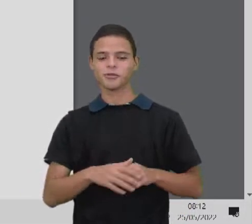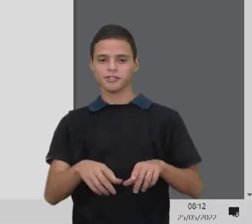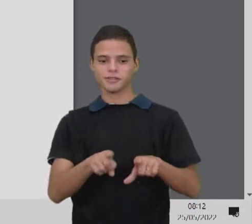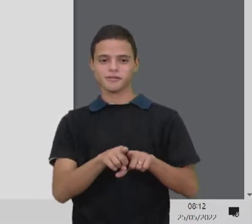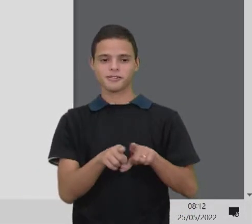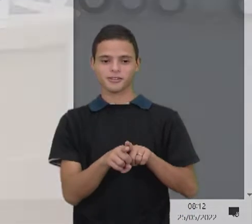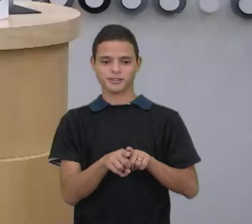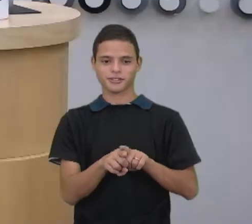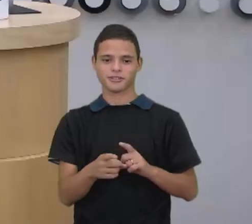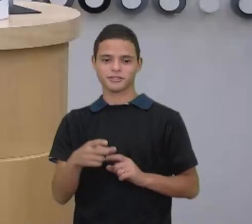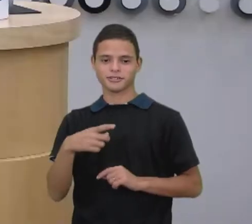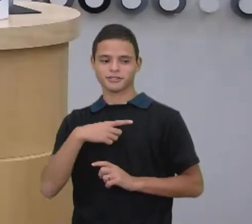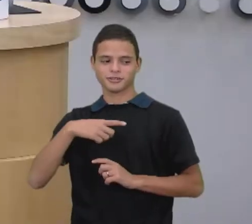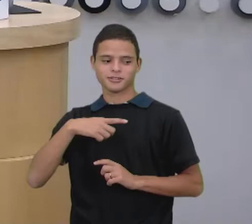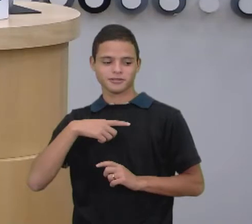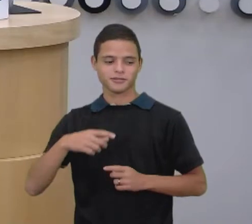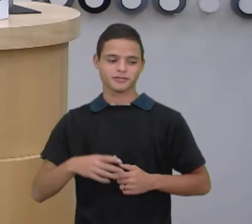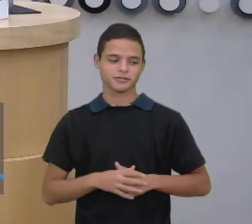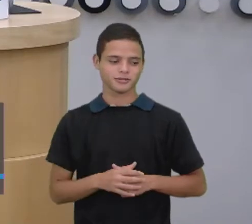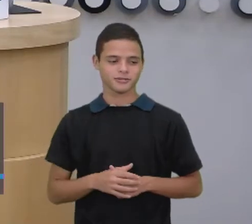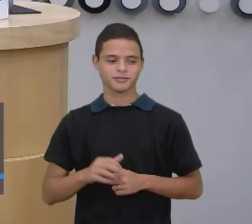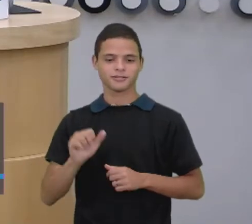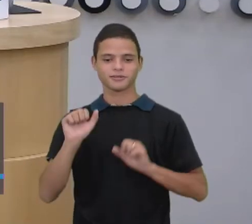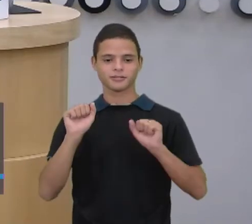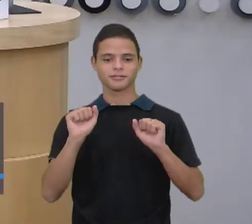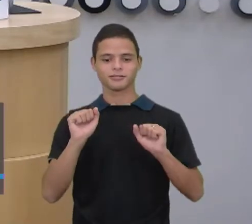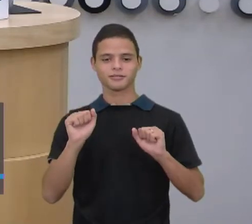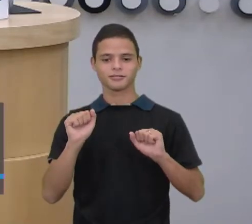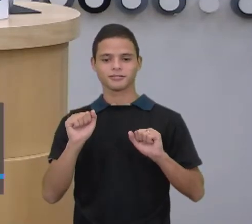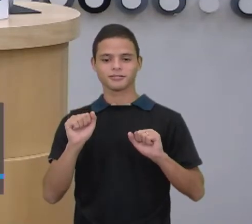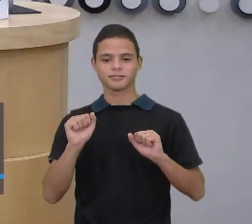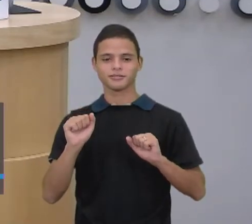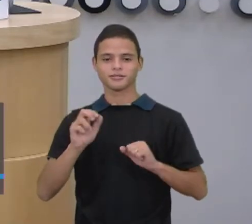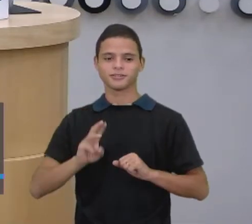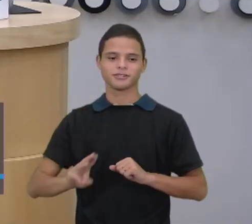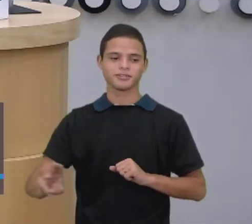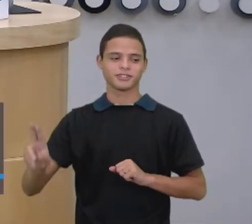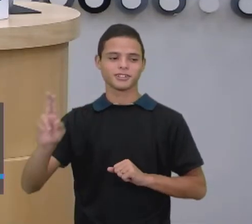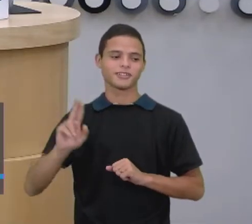né? Eu não posso abrir uma casa de shows no meio